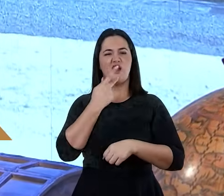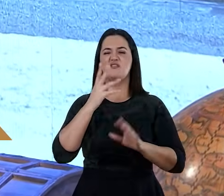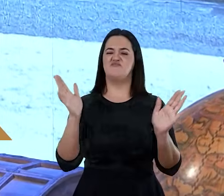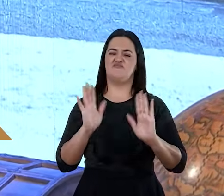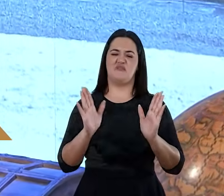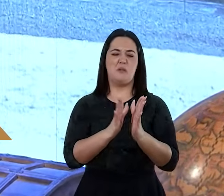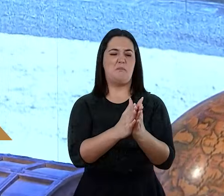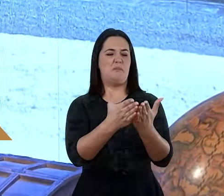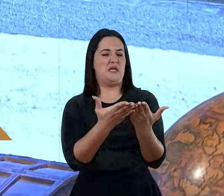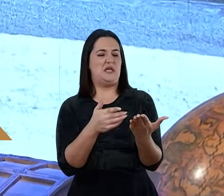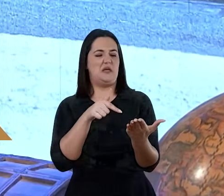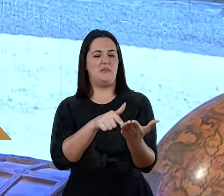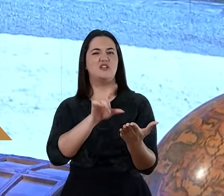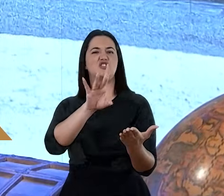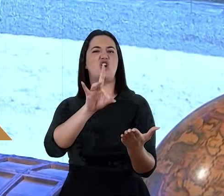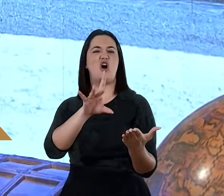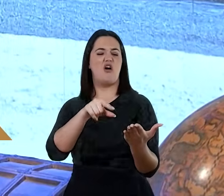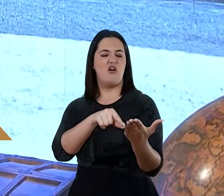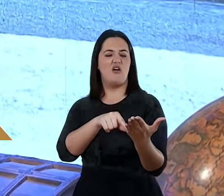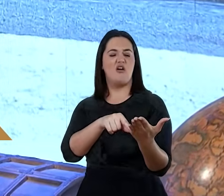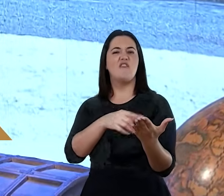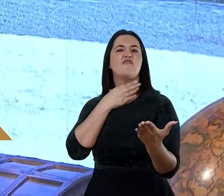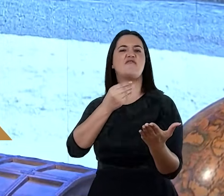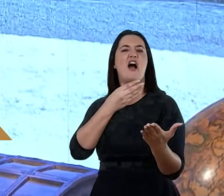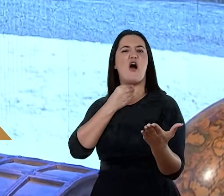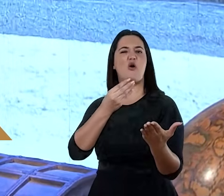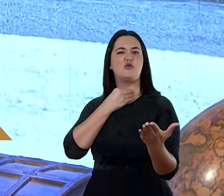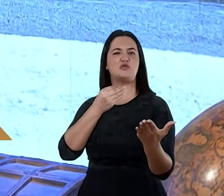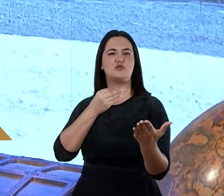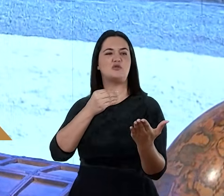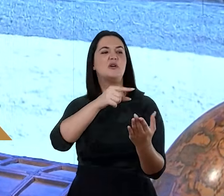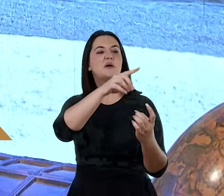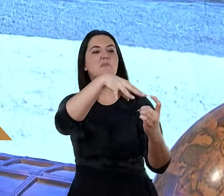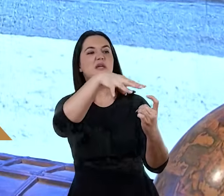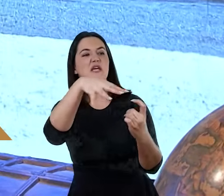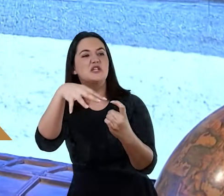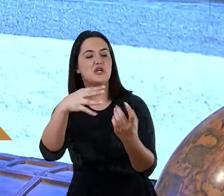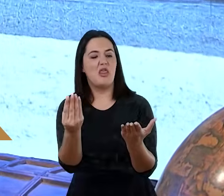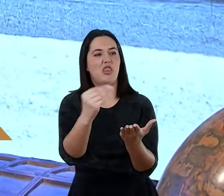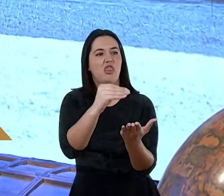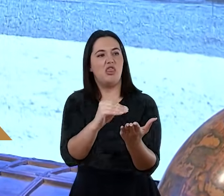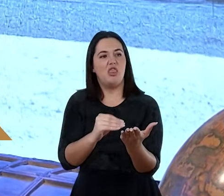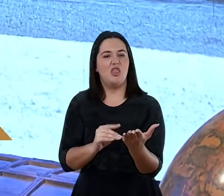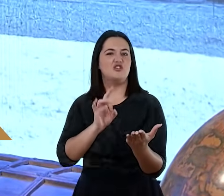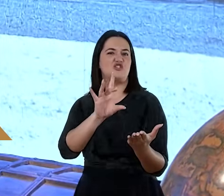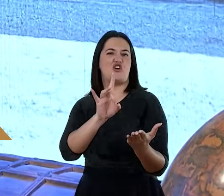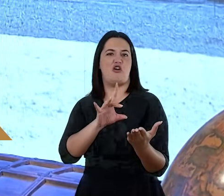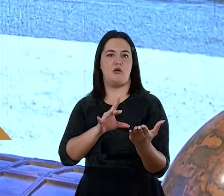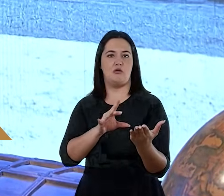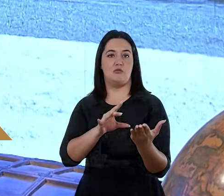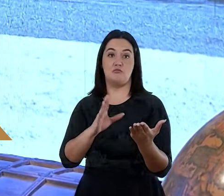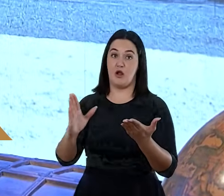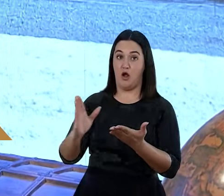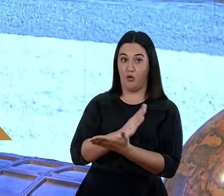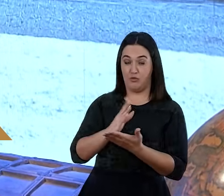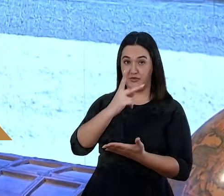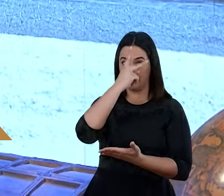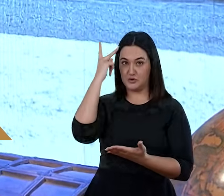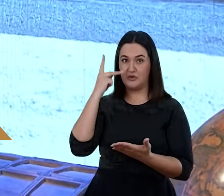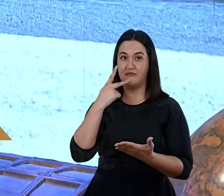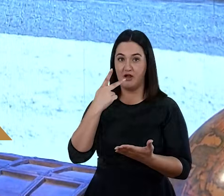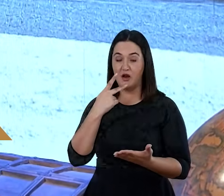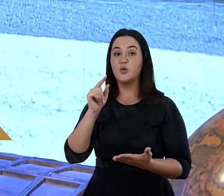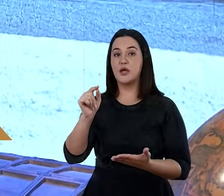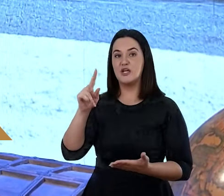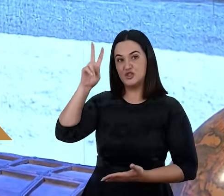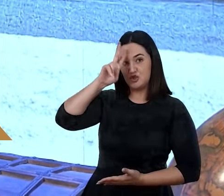nada mais, nada menos que um plágio de culturas e mitologias pagãs. Alguns autores chegaram até a supor